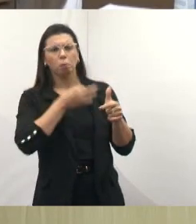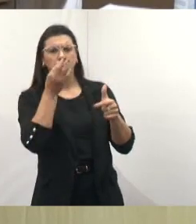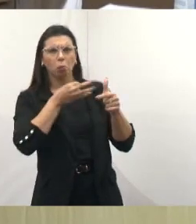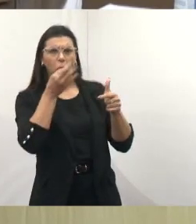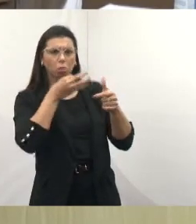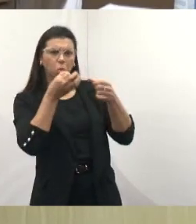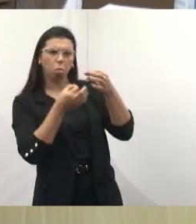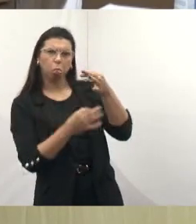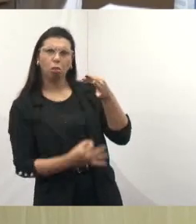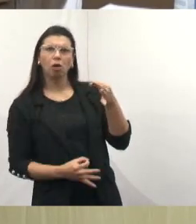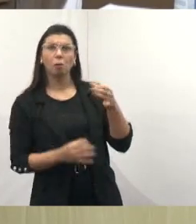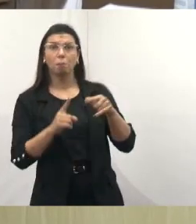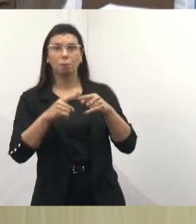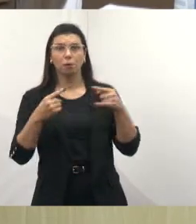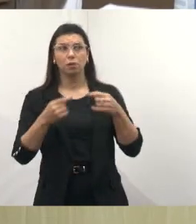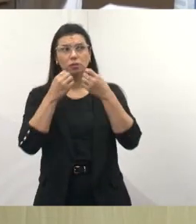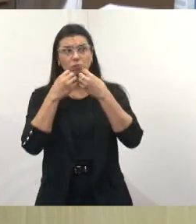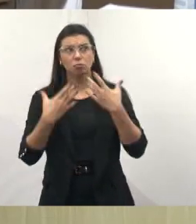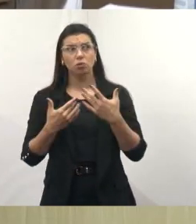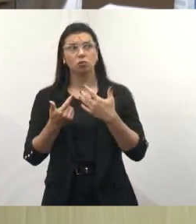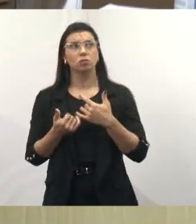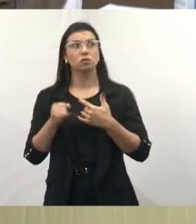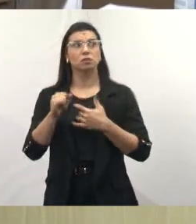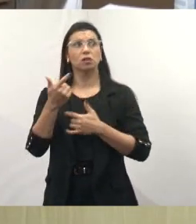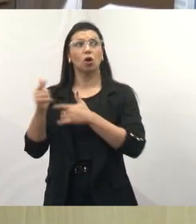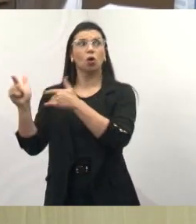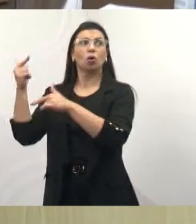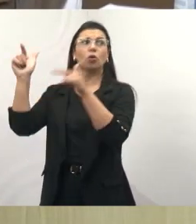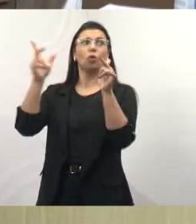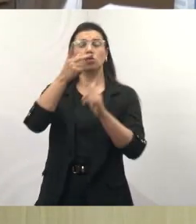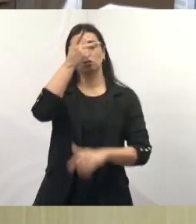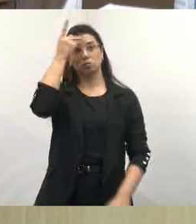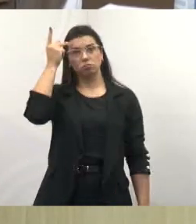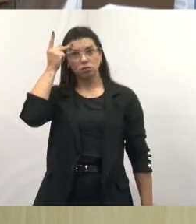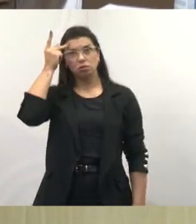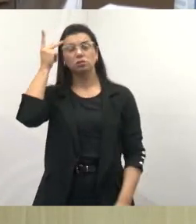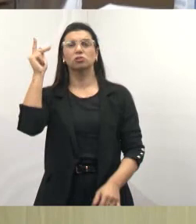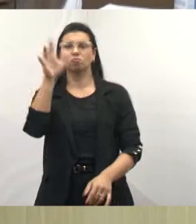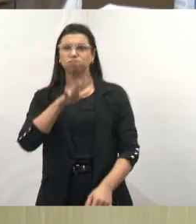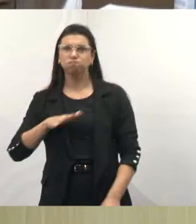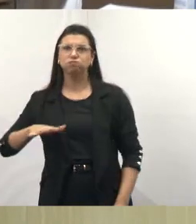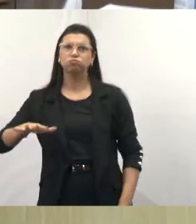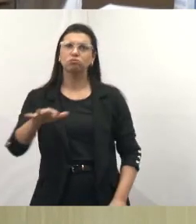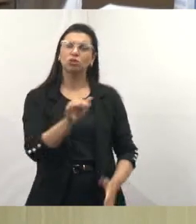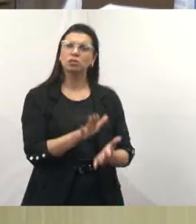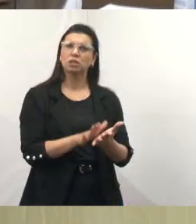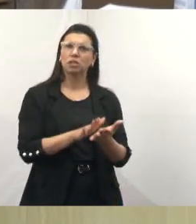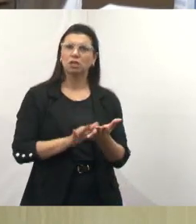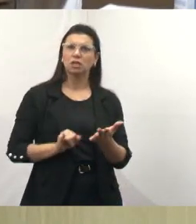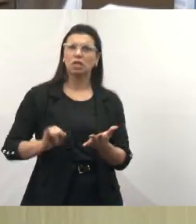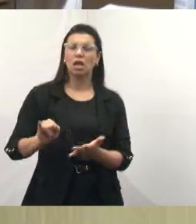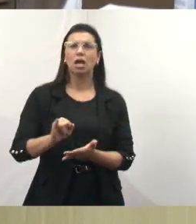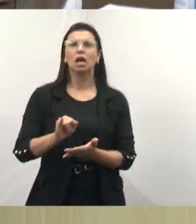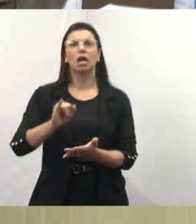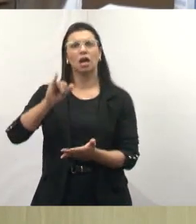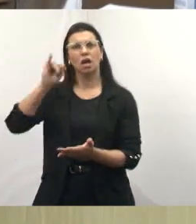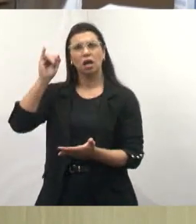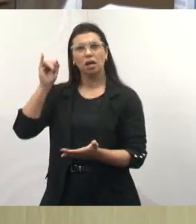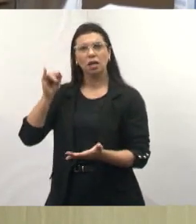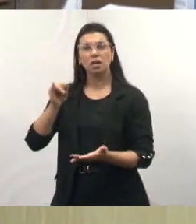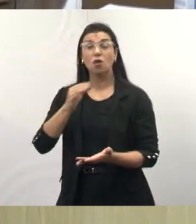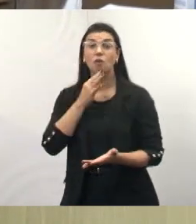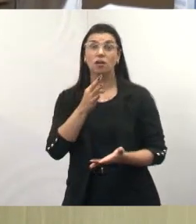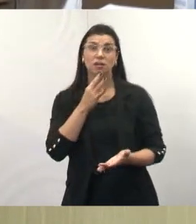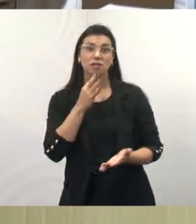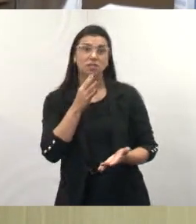compartilhar, mas que bom se as outras pessoas também, a população em geral, também tomasse conhecimento dessas obras que